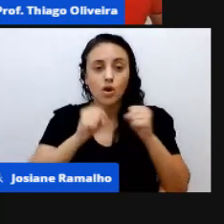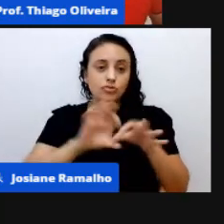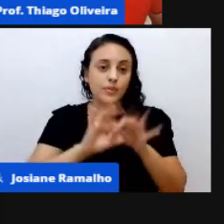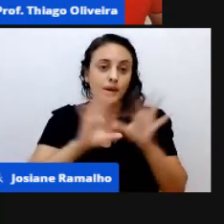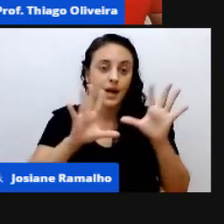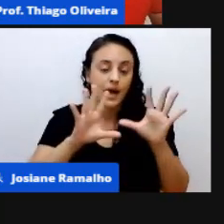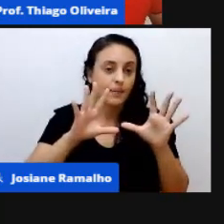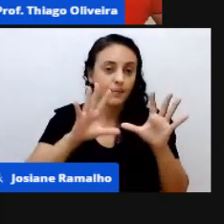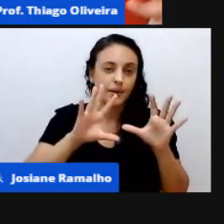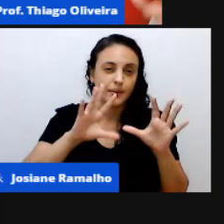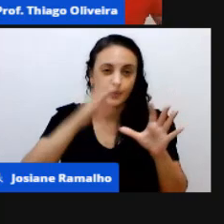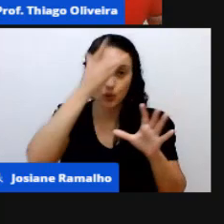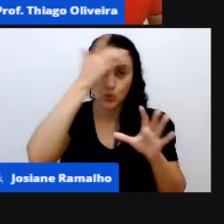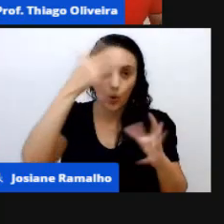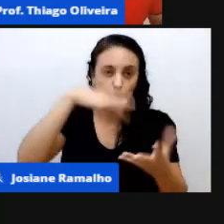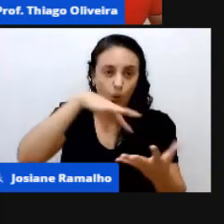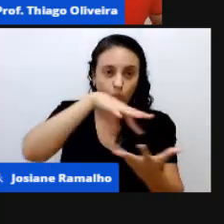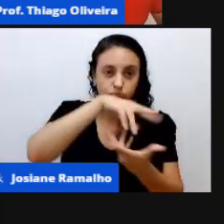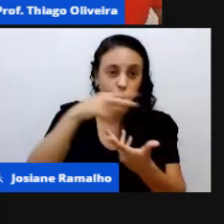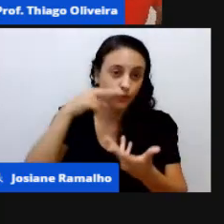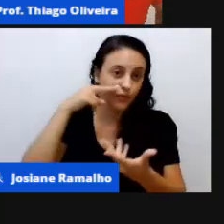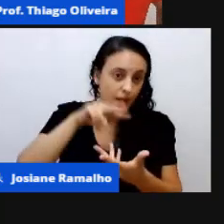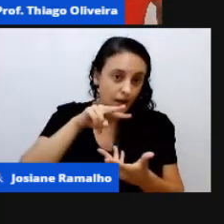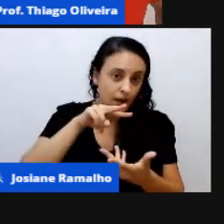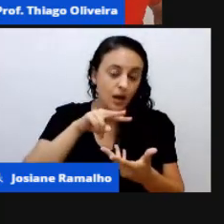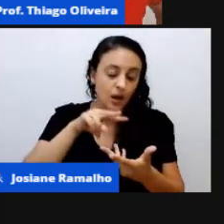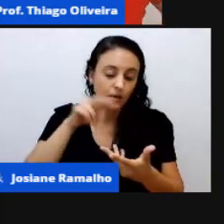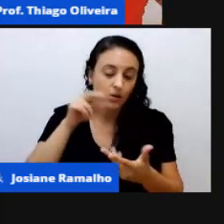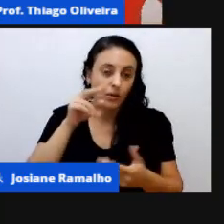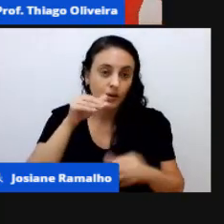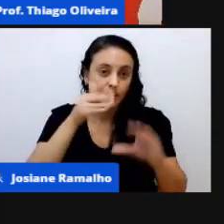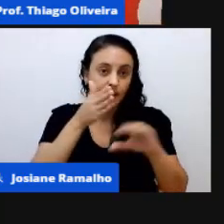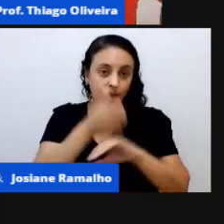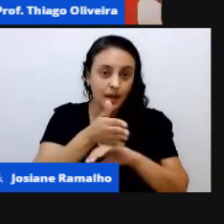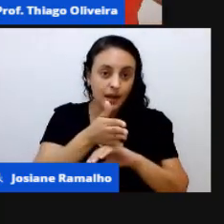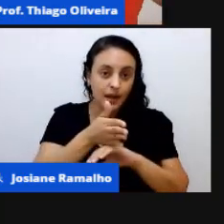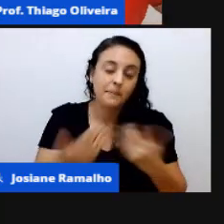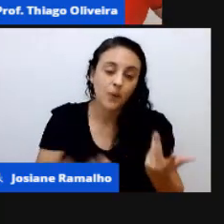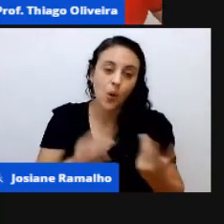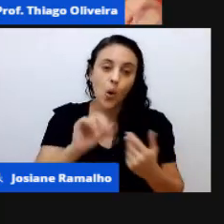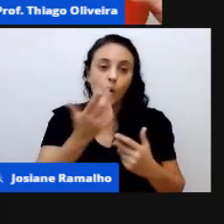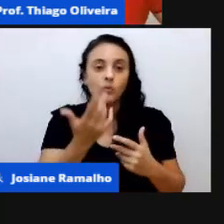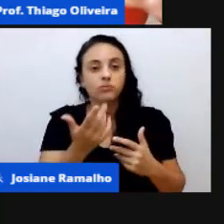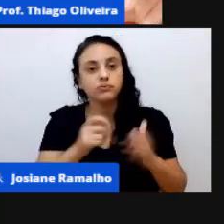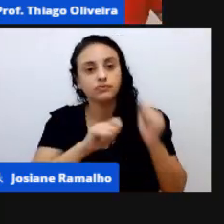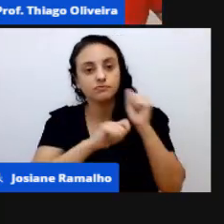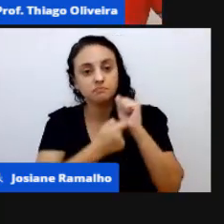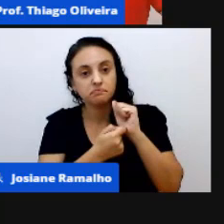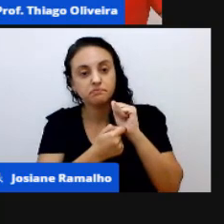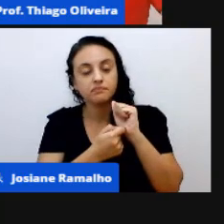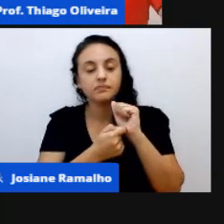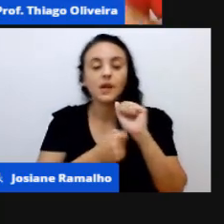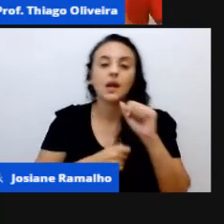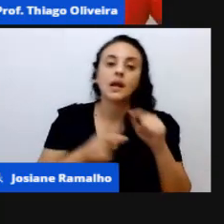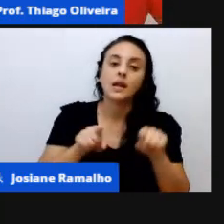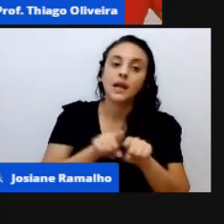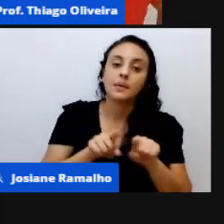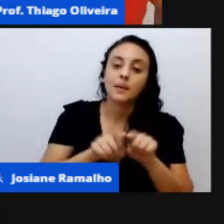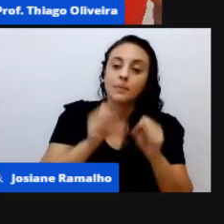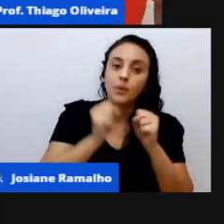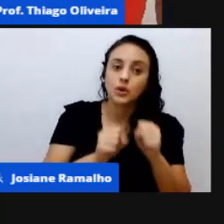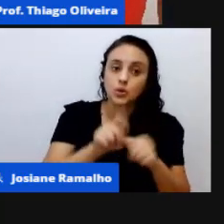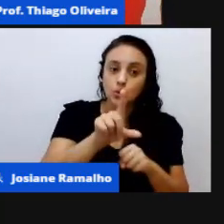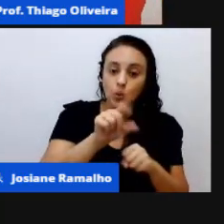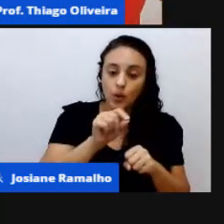Telegram, conhecer outros canais ligados ao tema, né? E você pode puxar temas dentro desses canais e